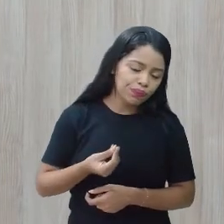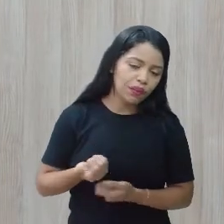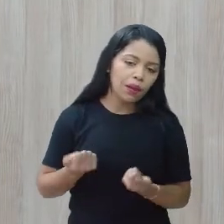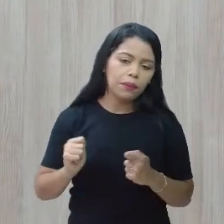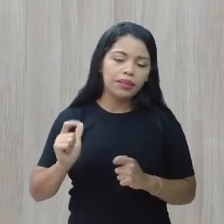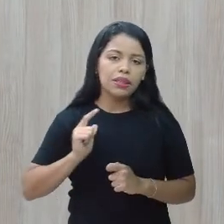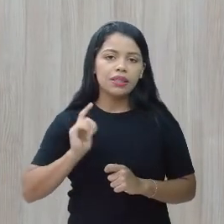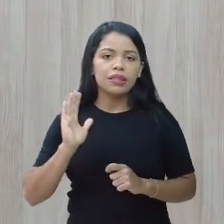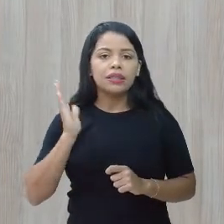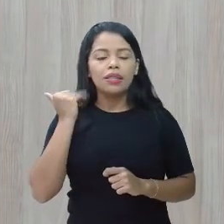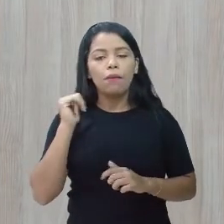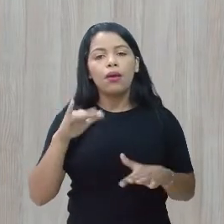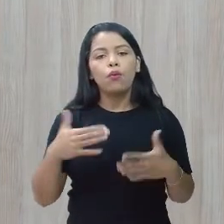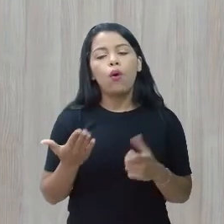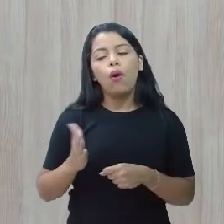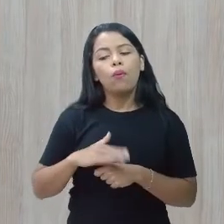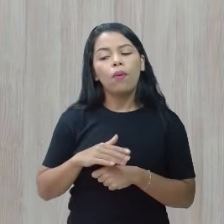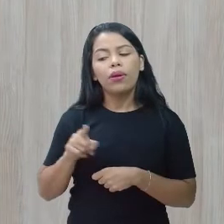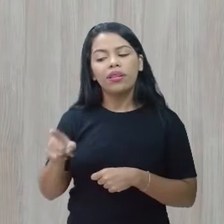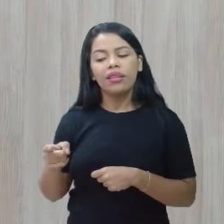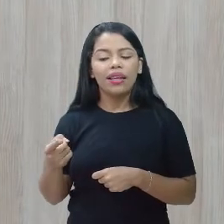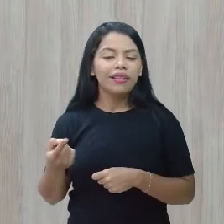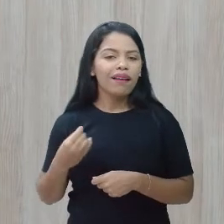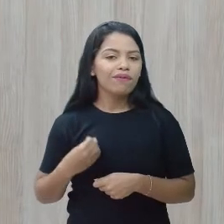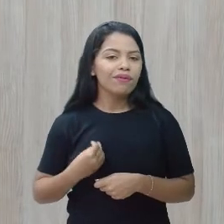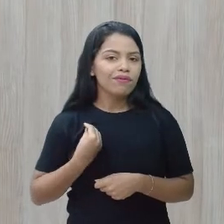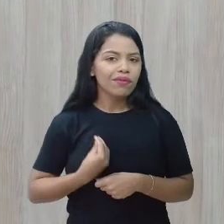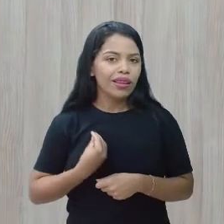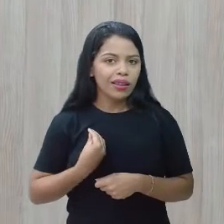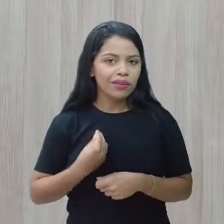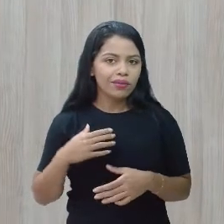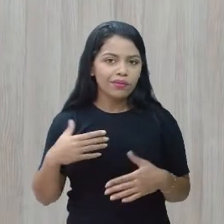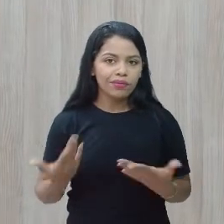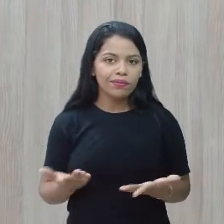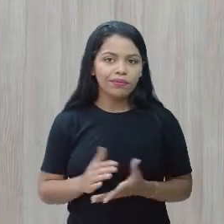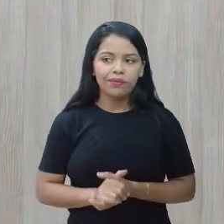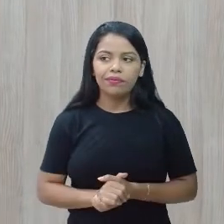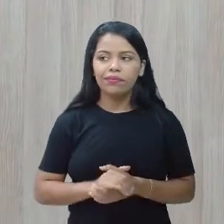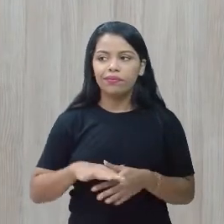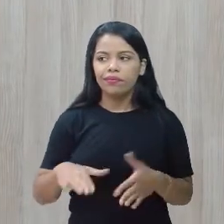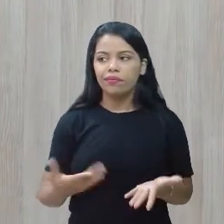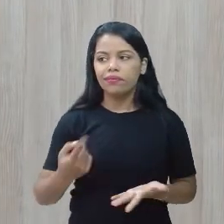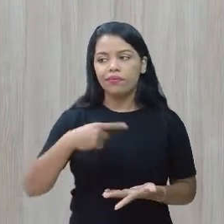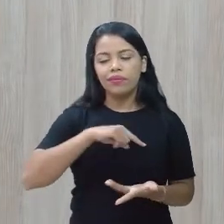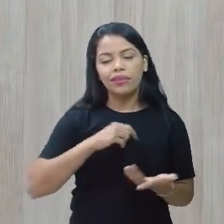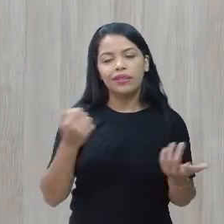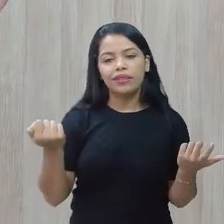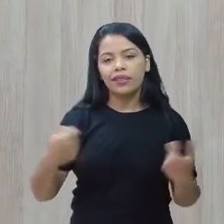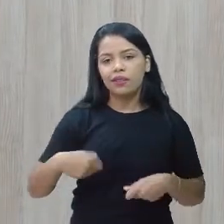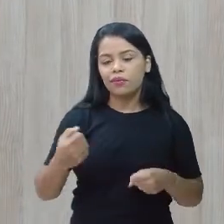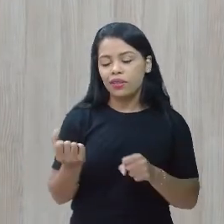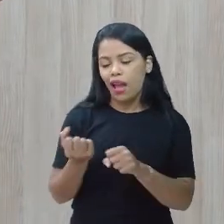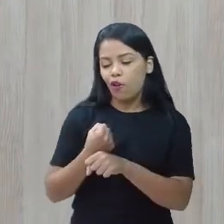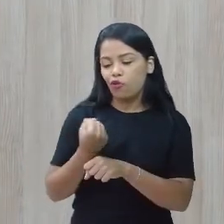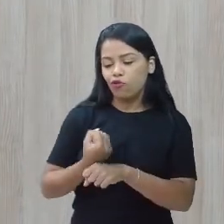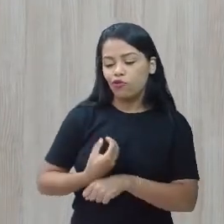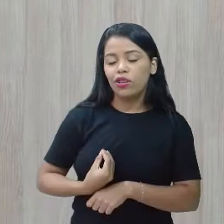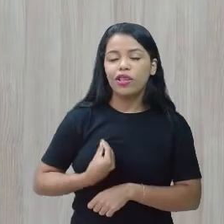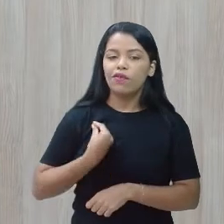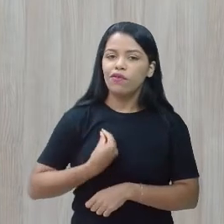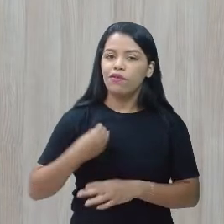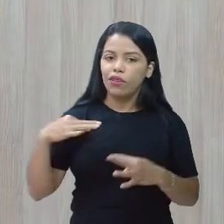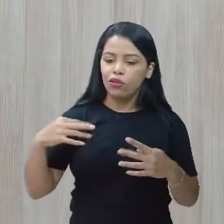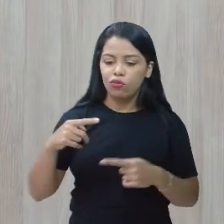situação que eles estão enfrentando. Então, pessoal, precisamos construir, vivenciar tudo isso